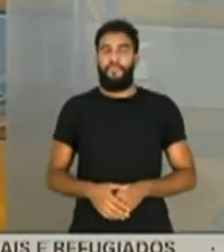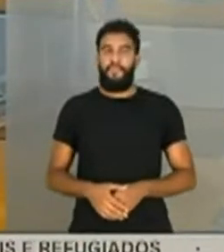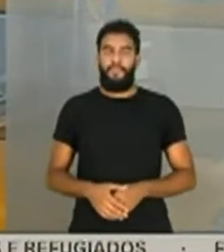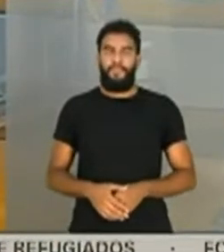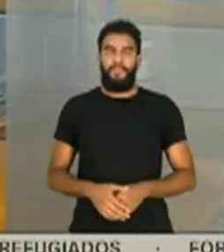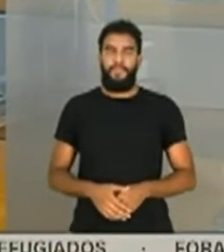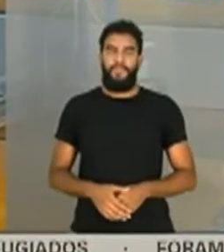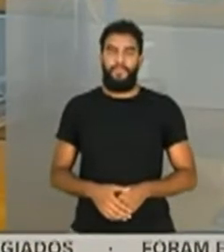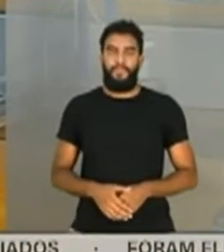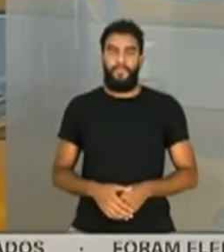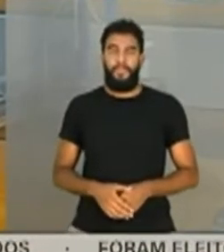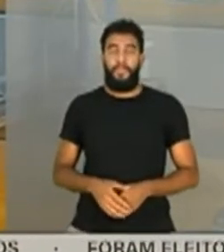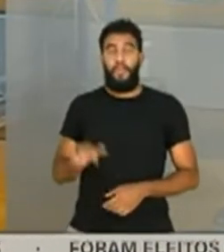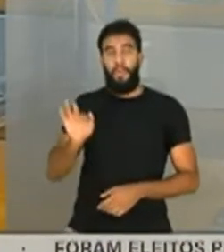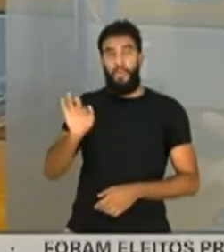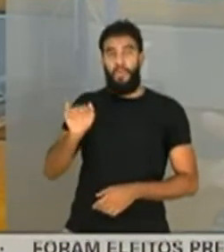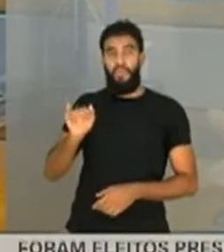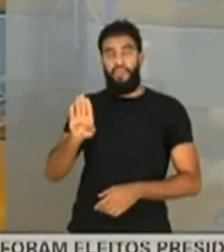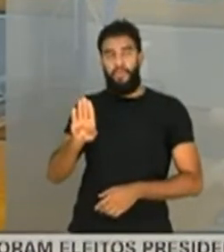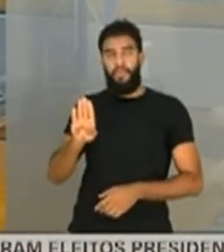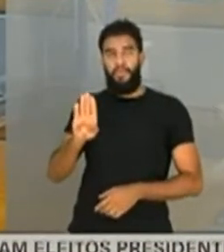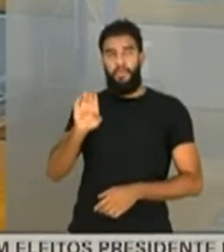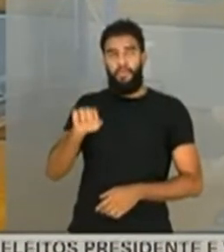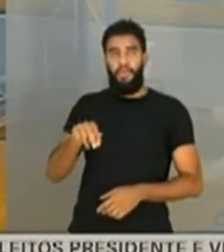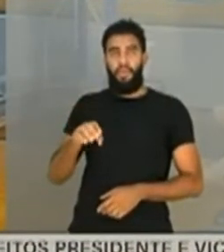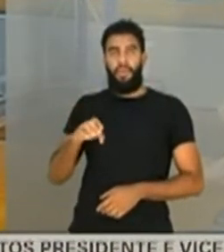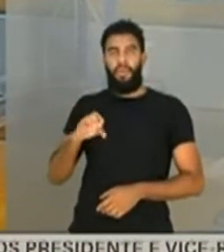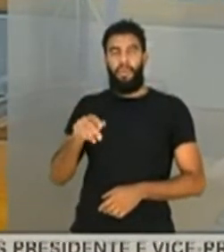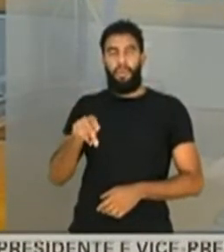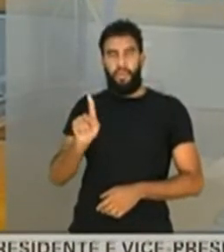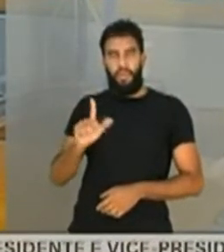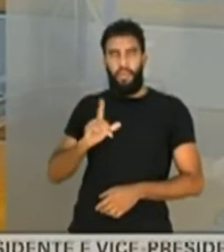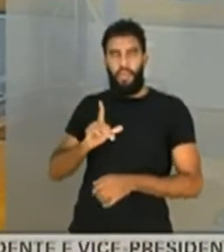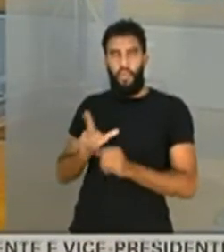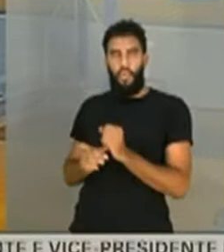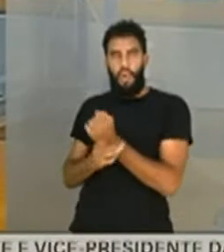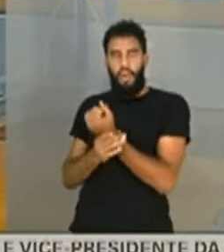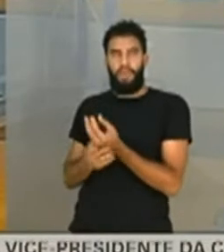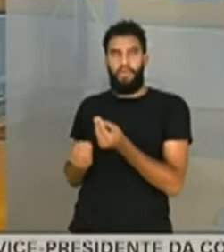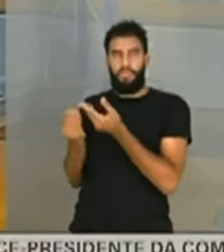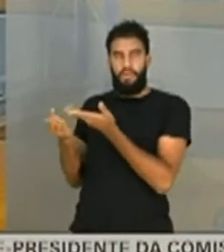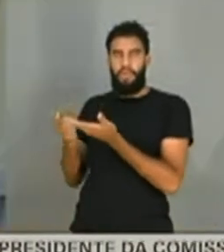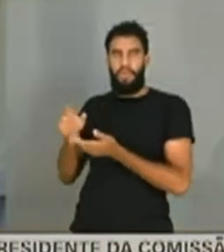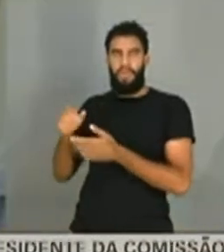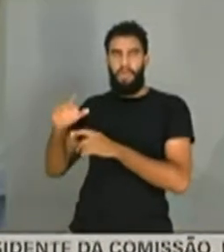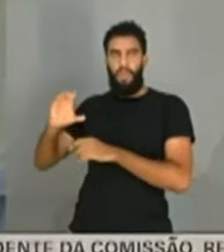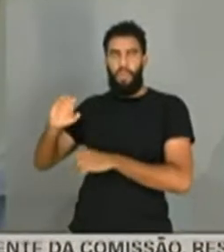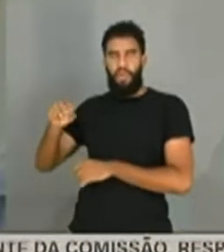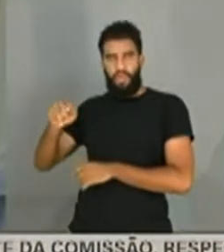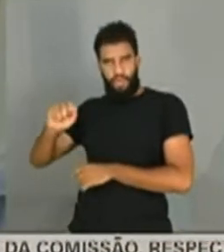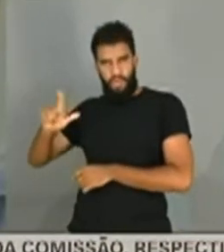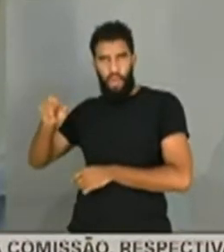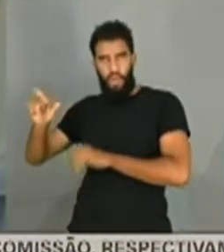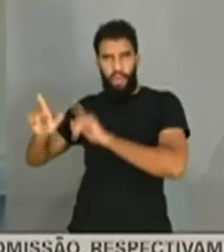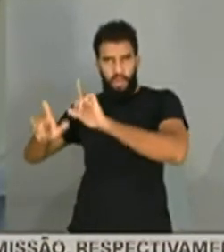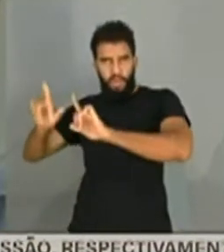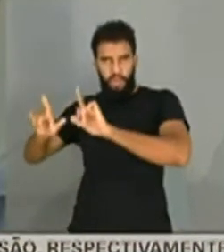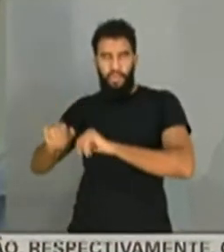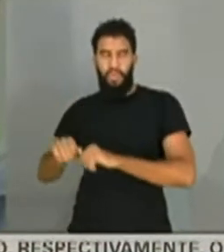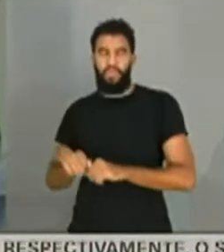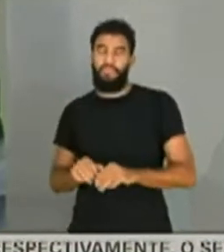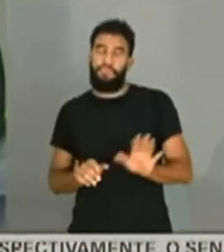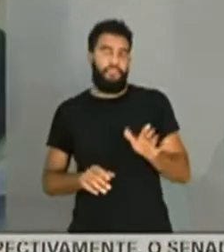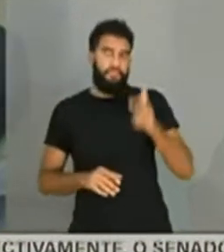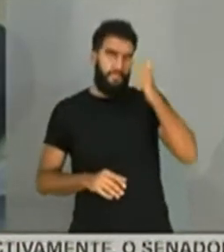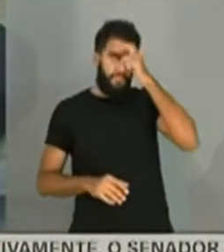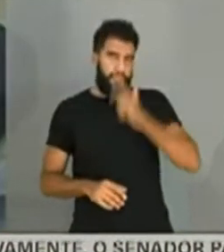De alguma forma, o FIBBank deu alguma garantia para a Rede Brasil de televisão? Senador, eu preferia